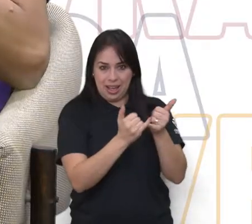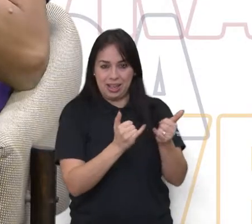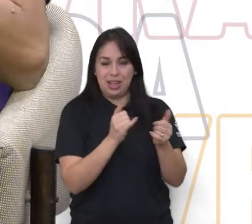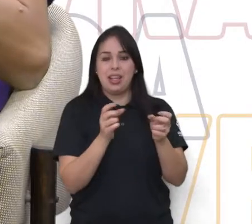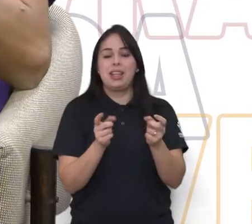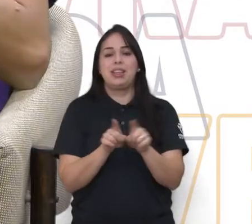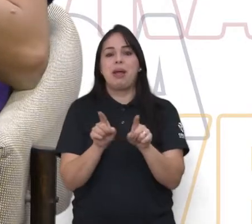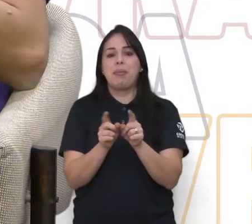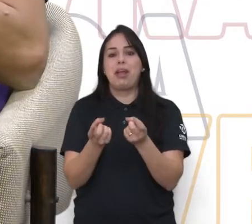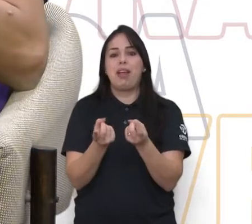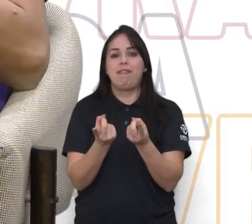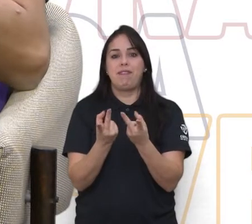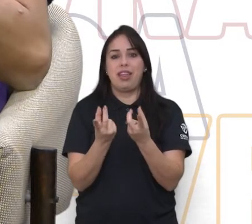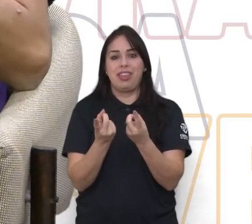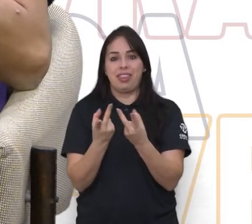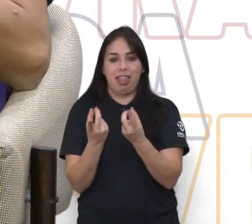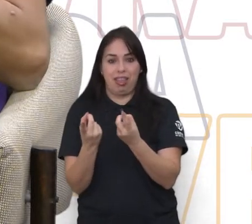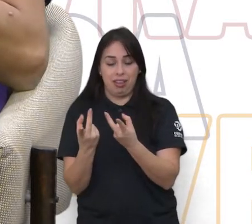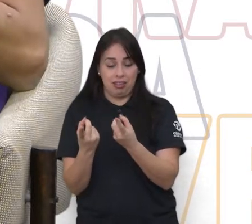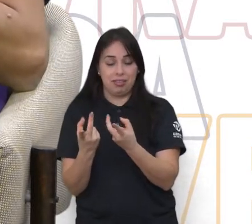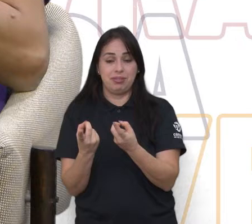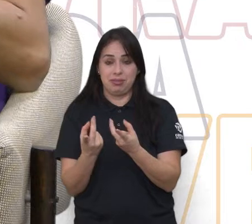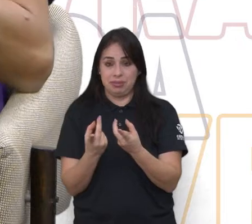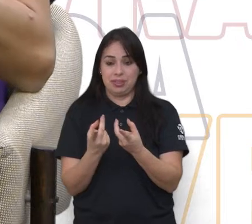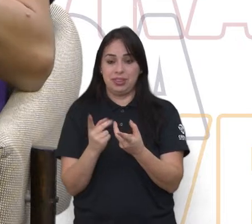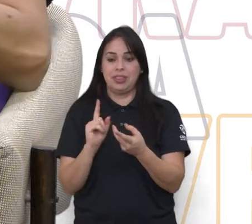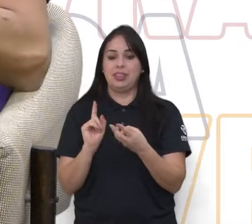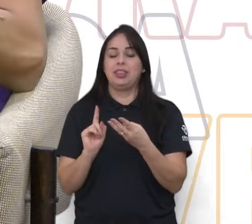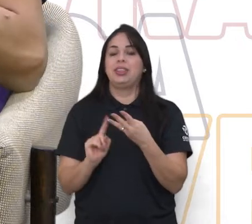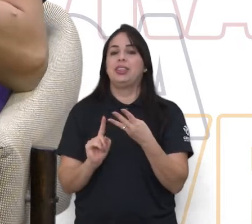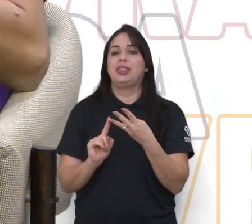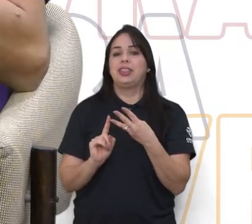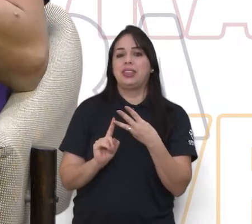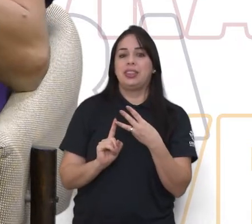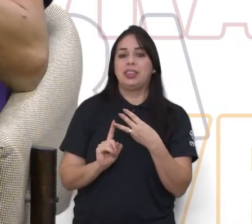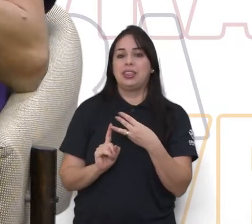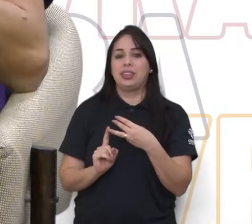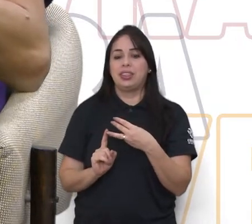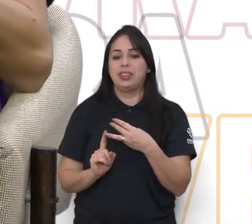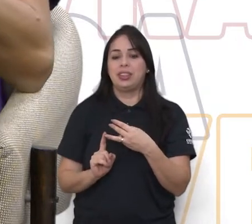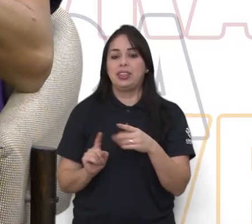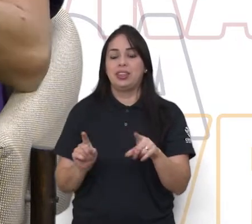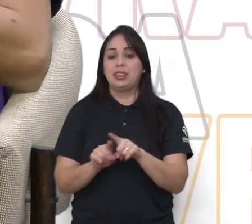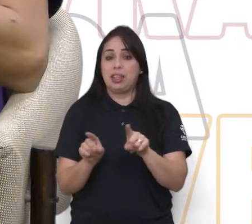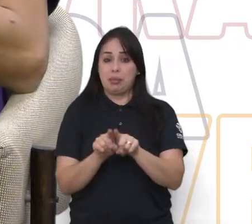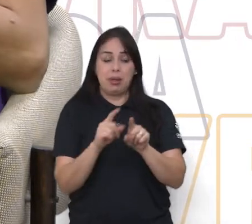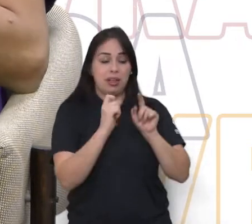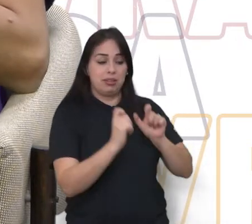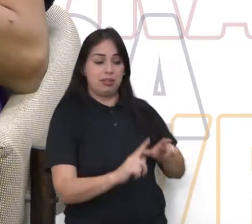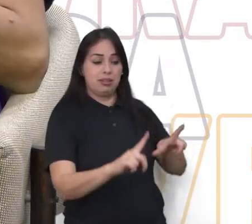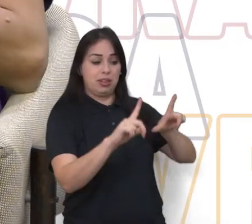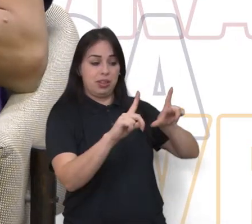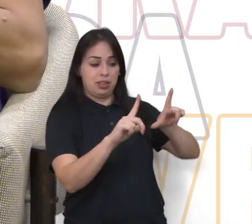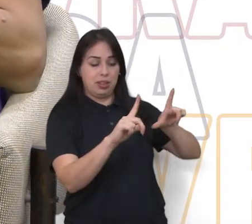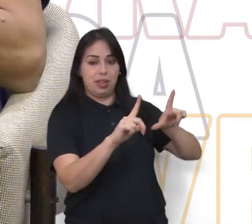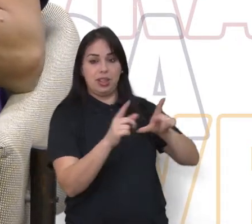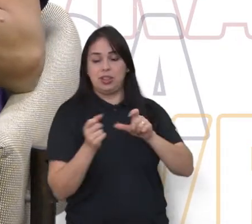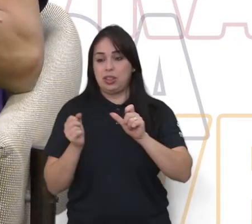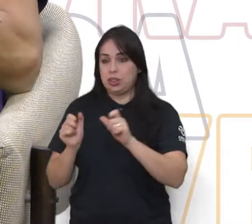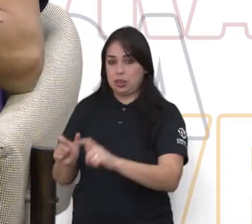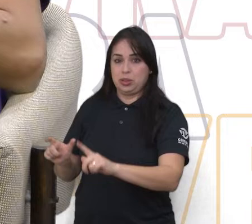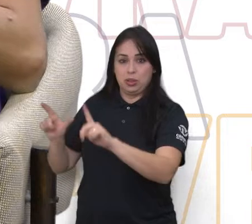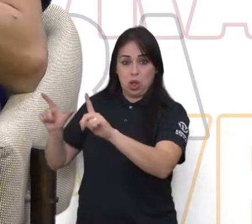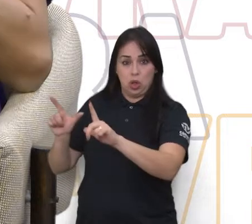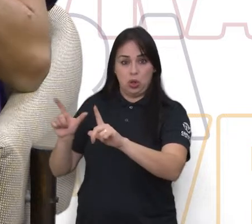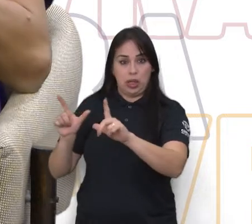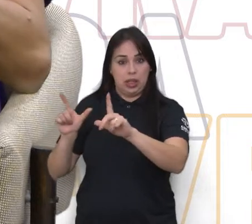instrumentos musicais e brinquedos feitos com materiais recicláveis, a construção e instalação dos painéis sonoros, painéis